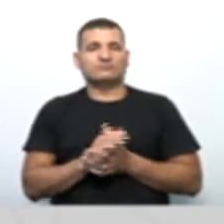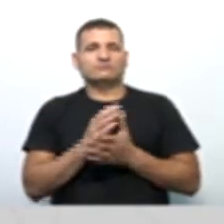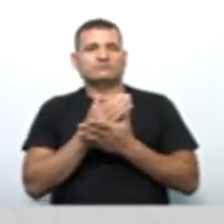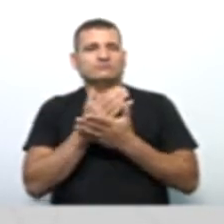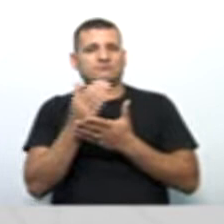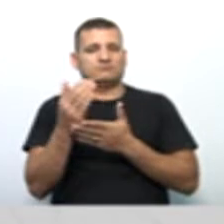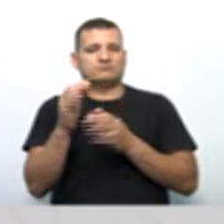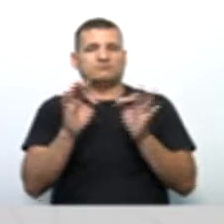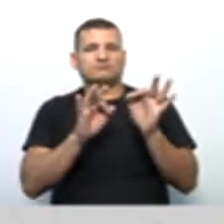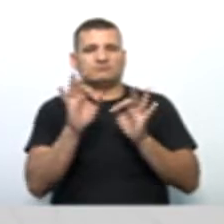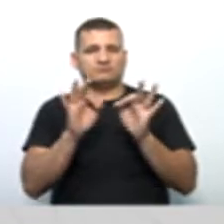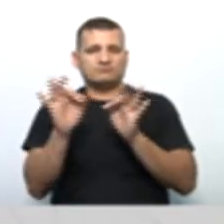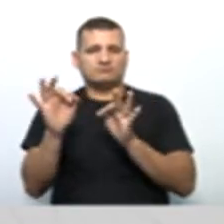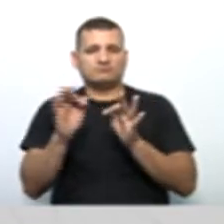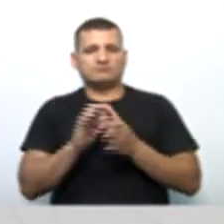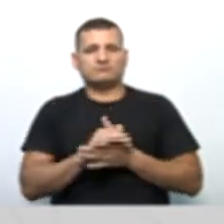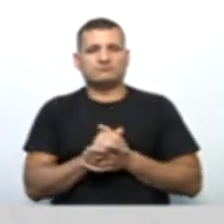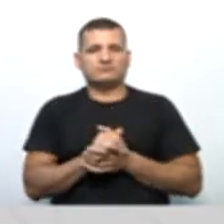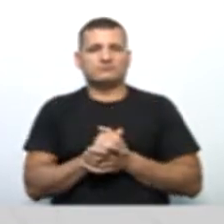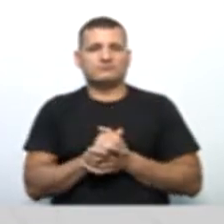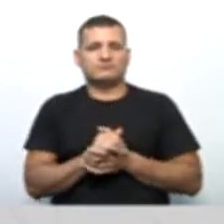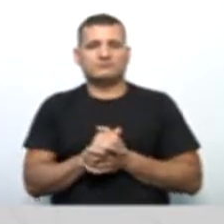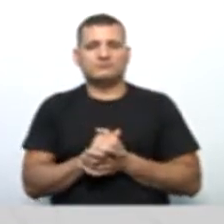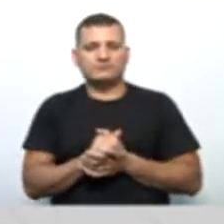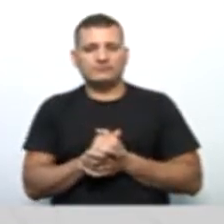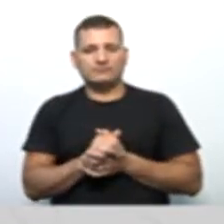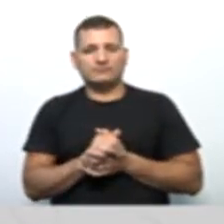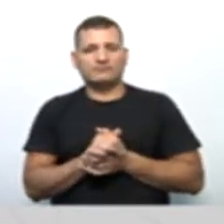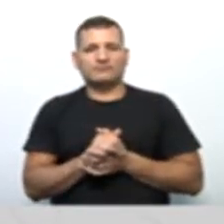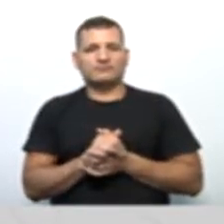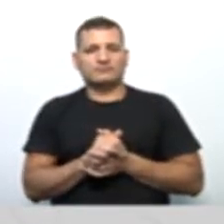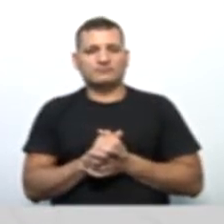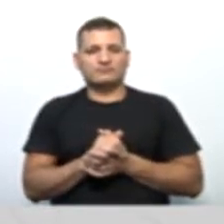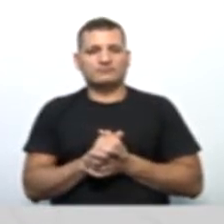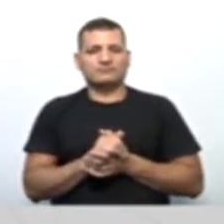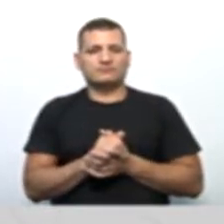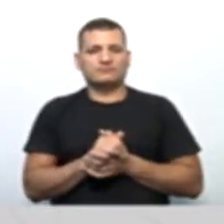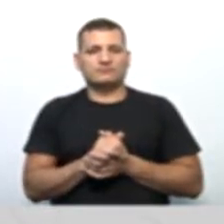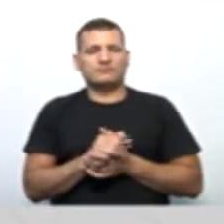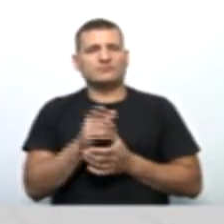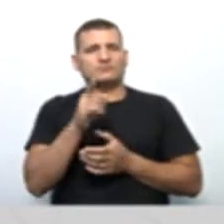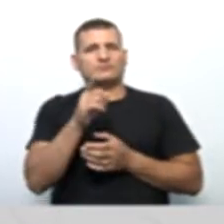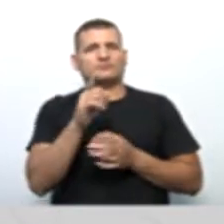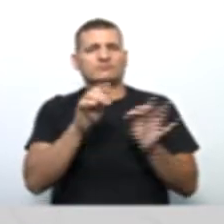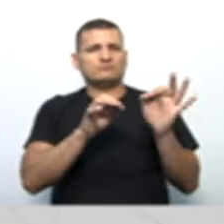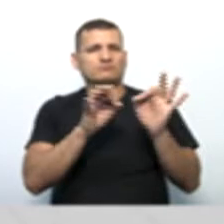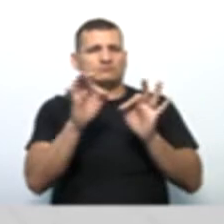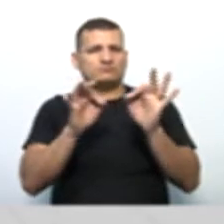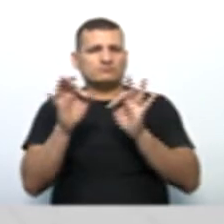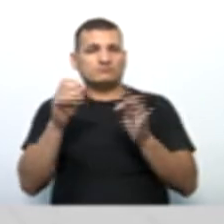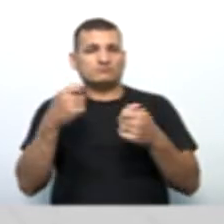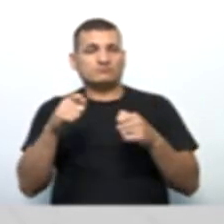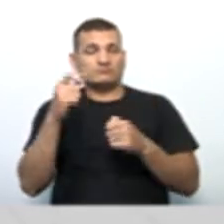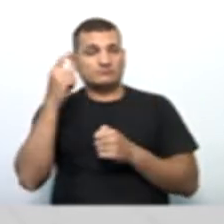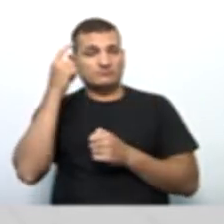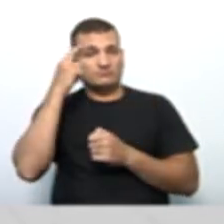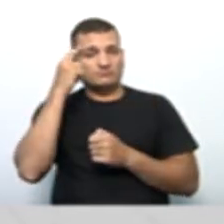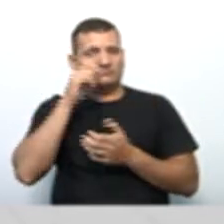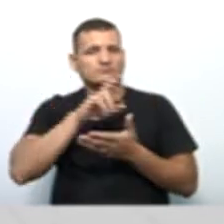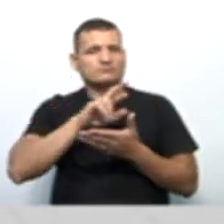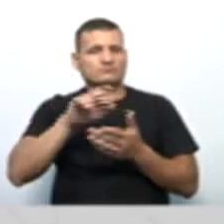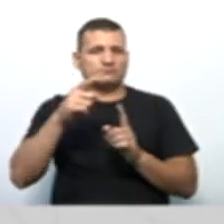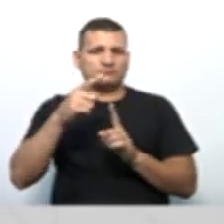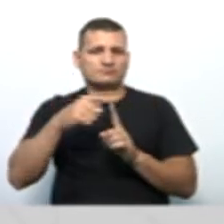acordou de um frame então aqui o primeiro quando você foi modelar você tem que pensar em vários tipos